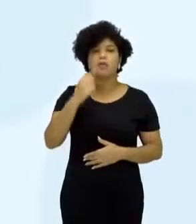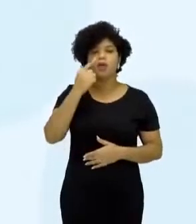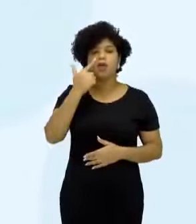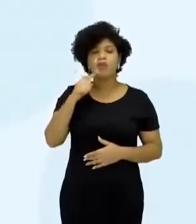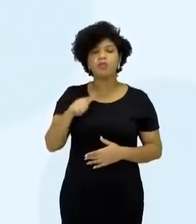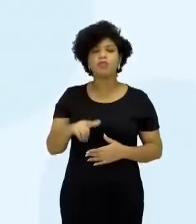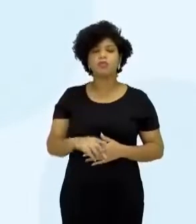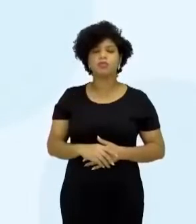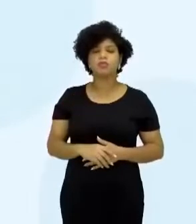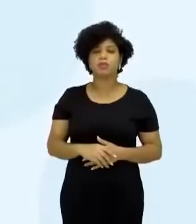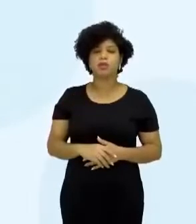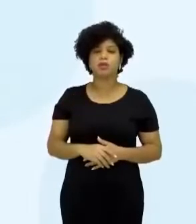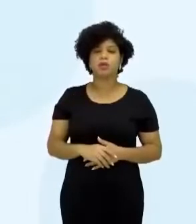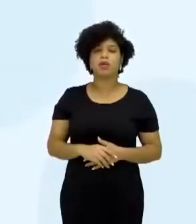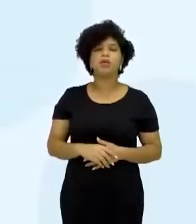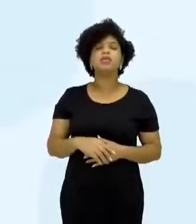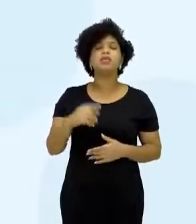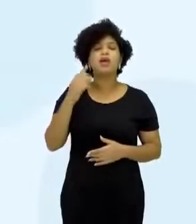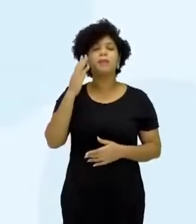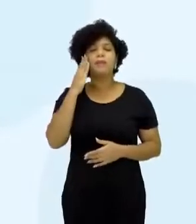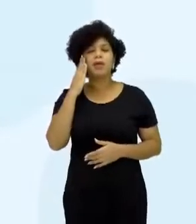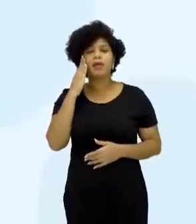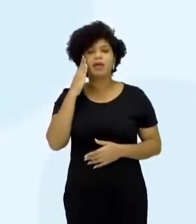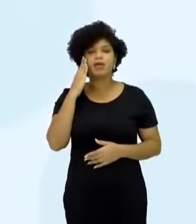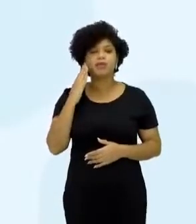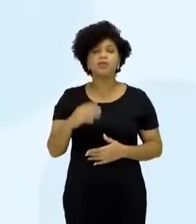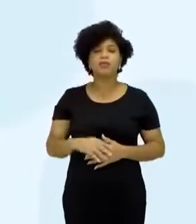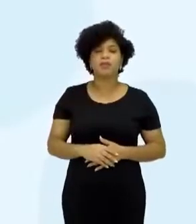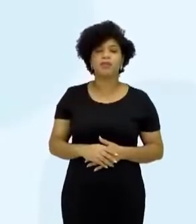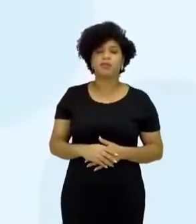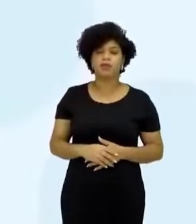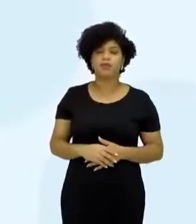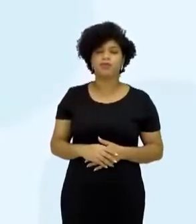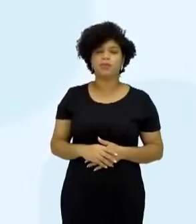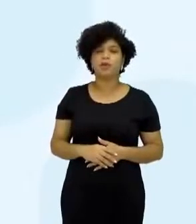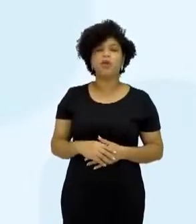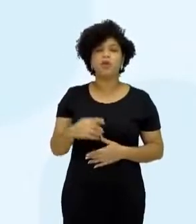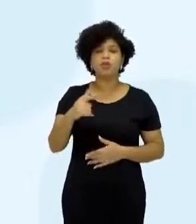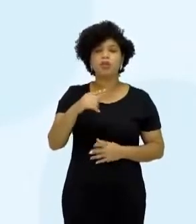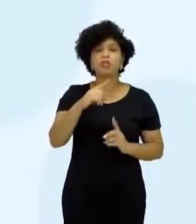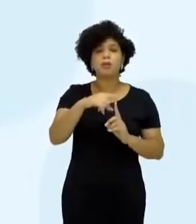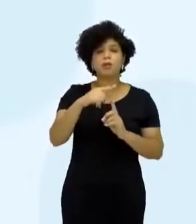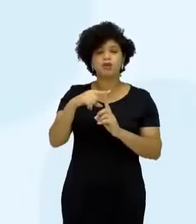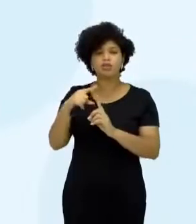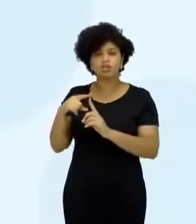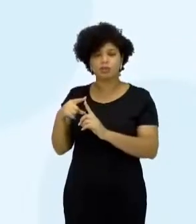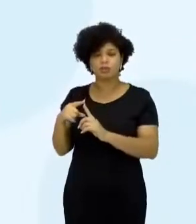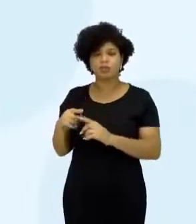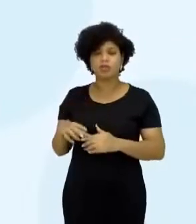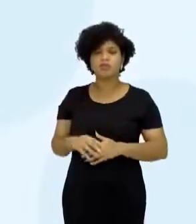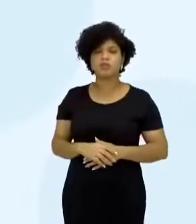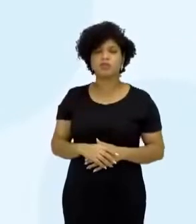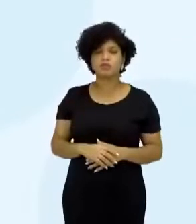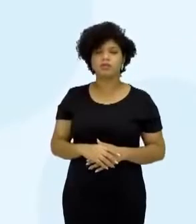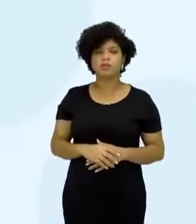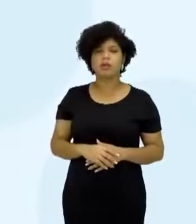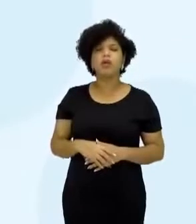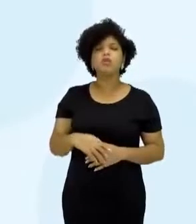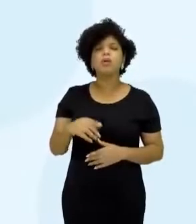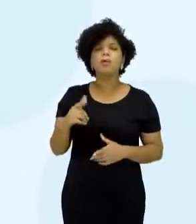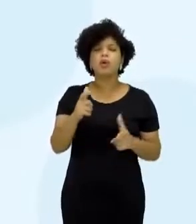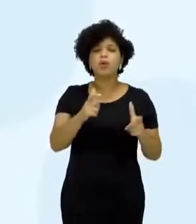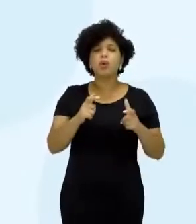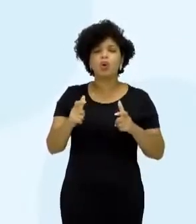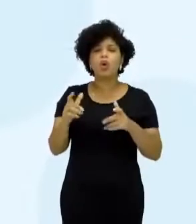a composição dos harmônicos da onda sonora, que é a propriedade que nos permite diferenciar a